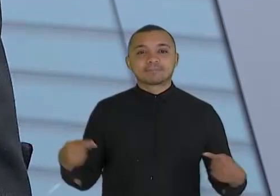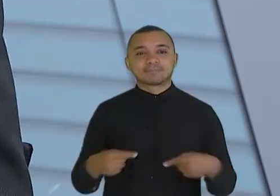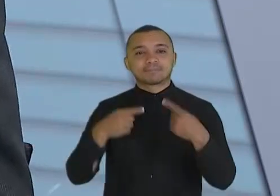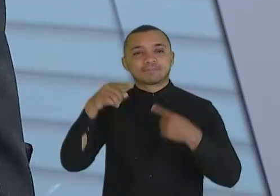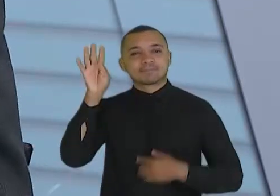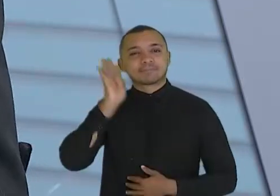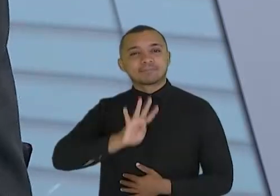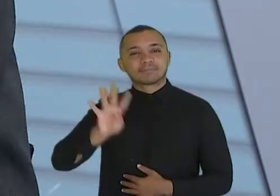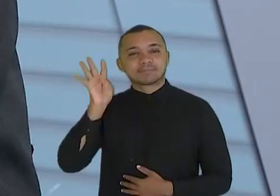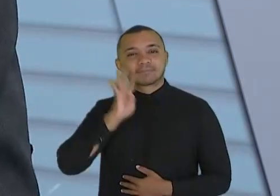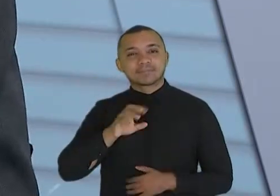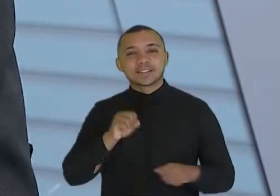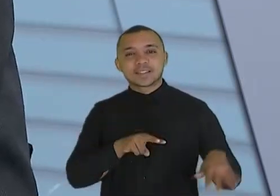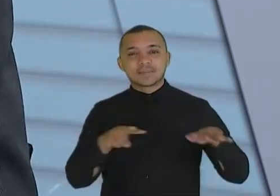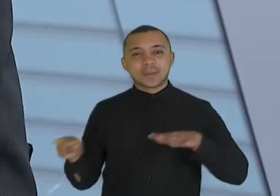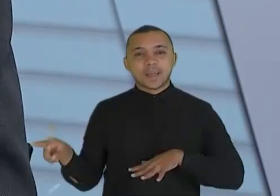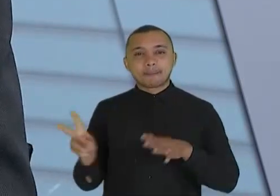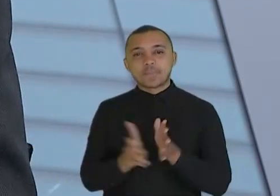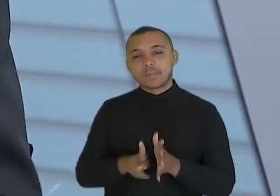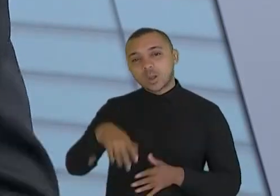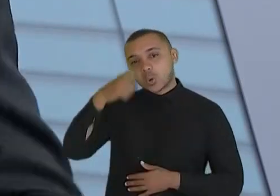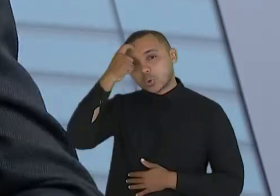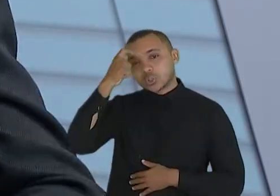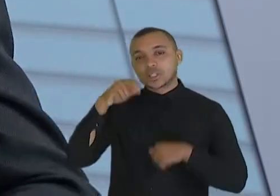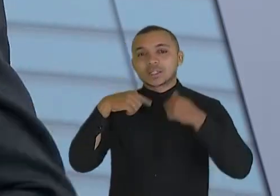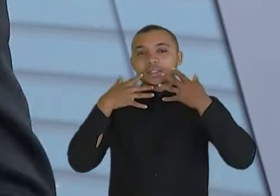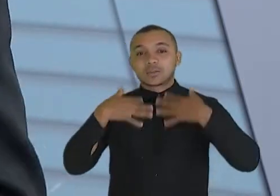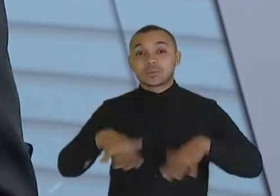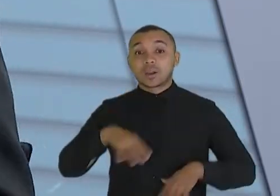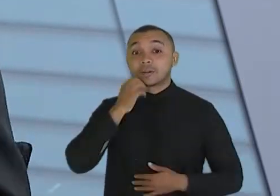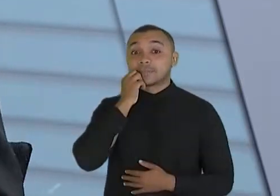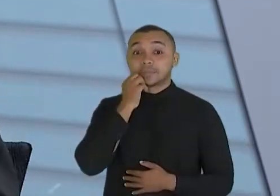semana do meio ambiente da Unifó. Ótima